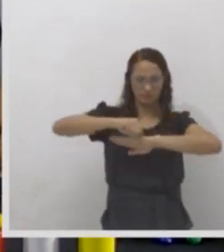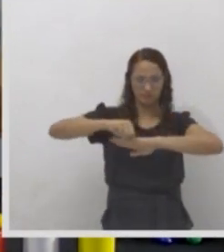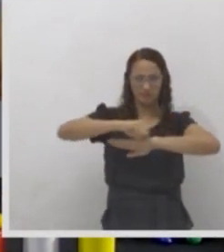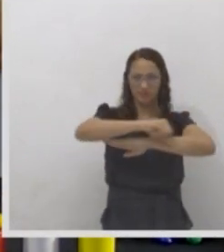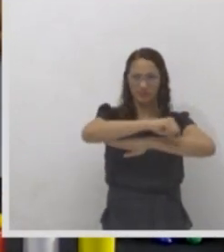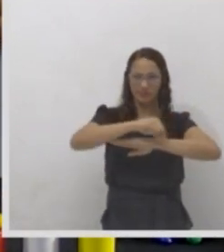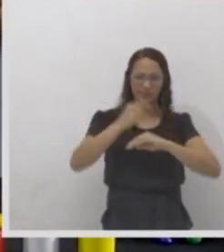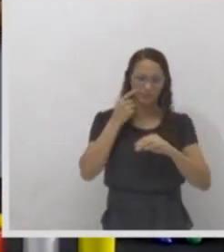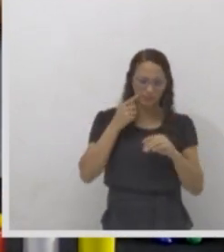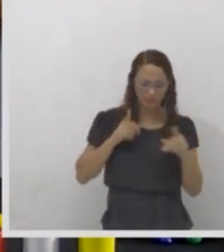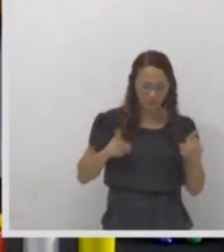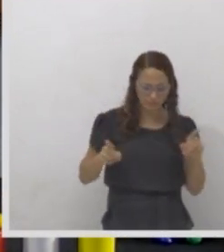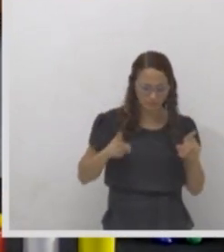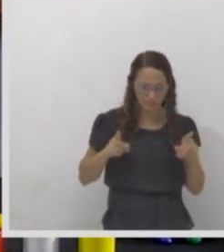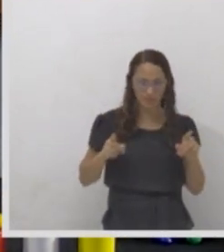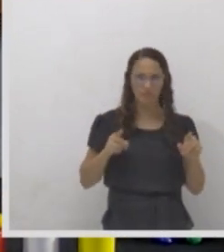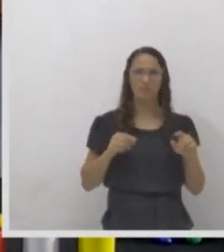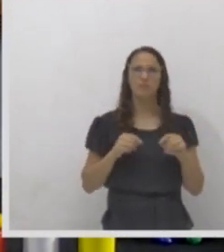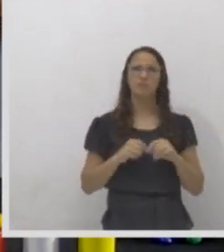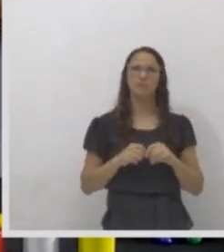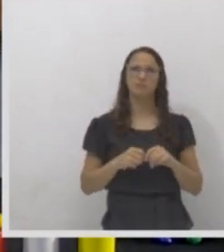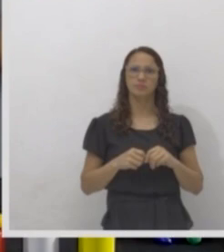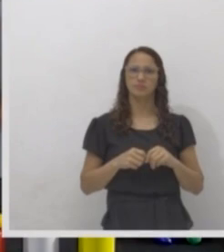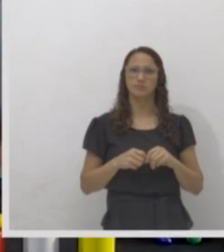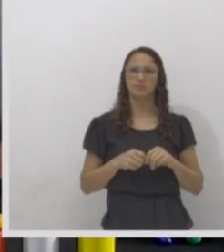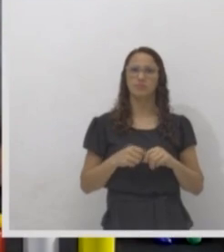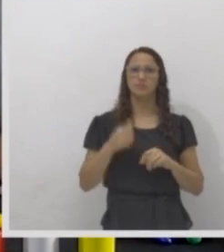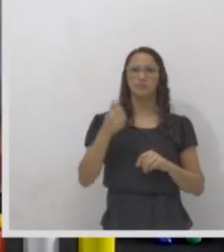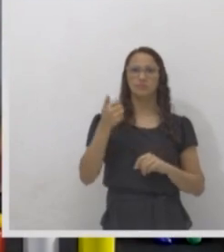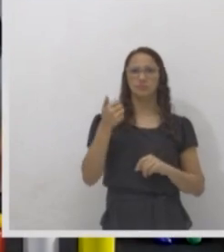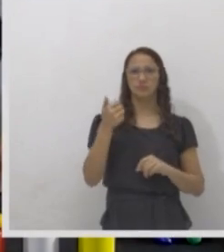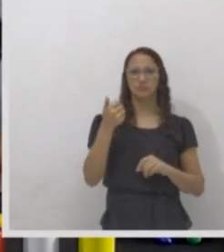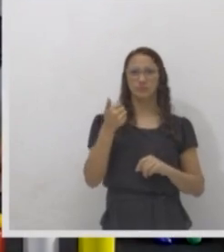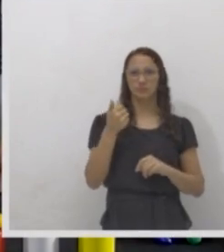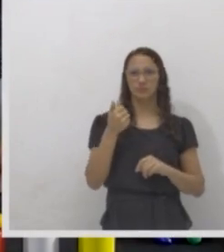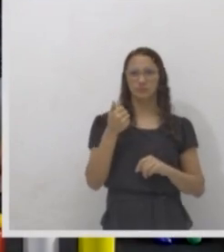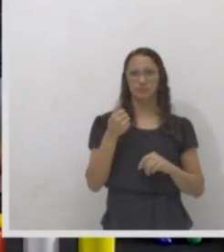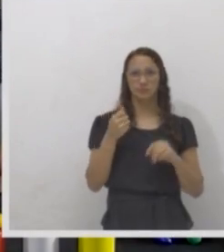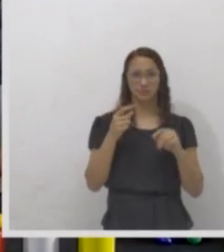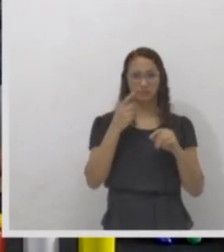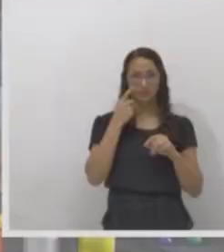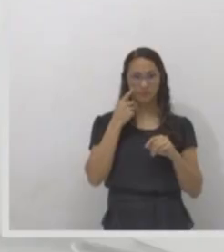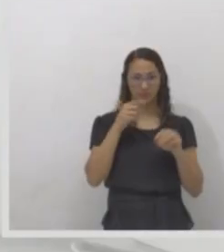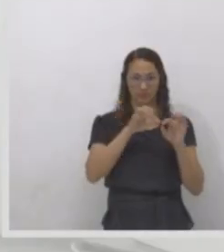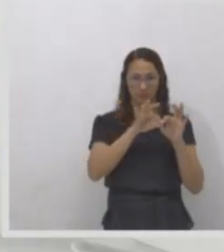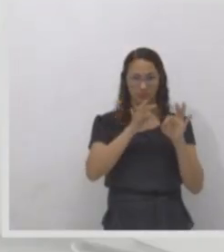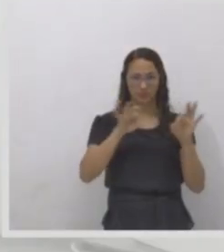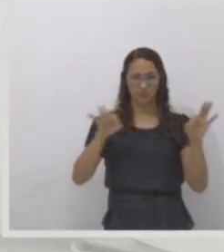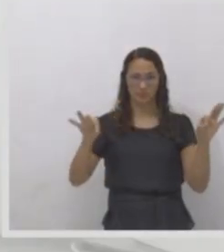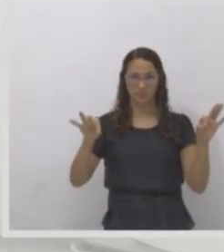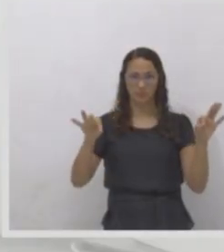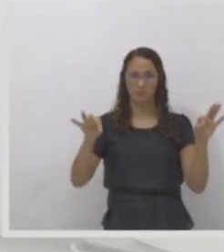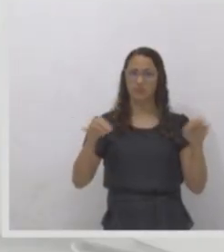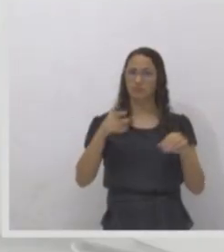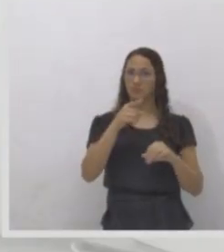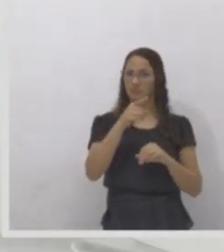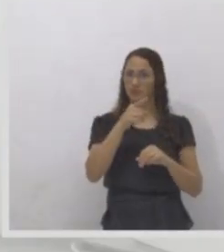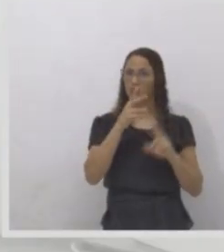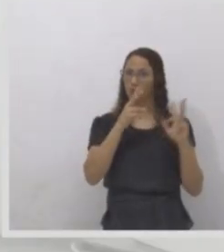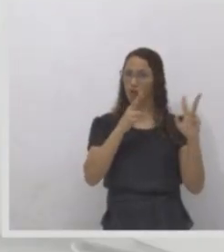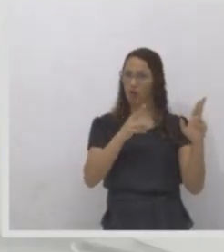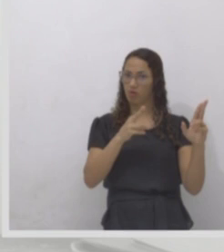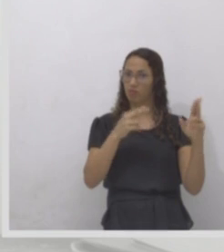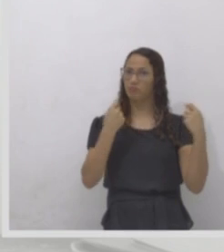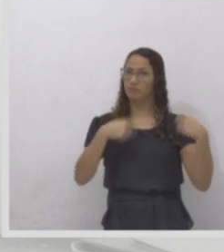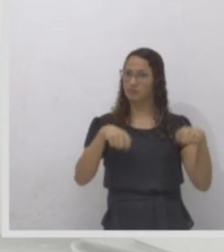você vai medir, né, aproximadamente nessa medida que está aí no molde. Ah, mas eu não quero